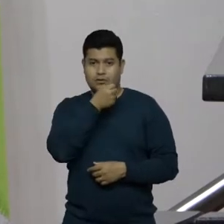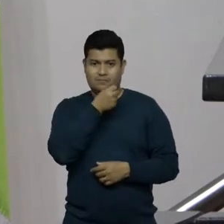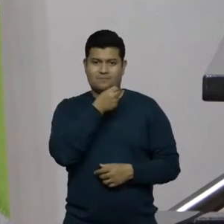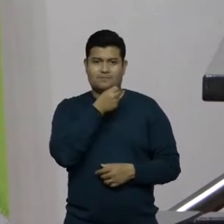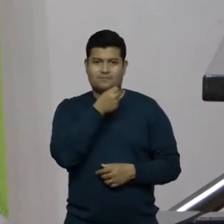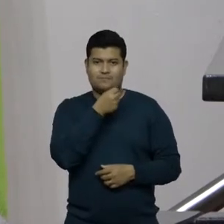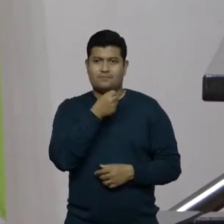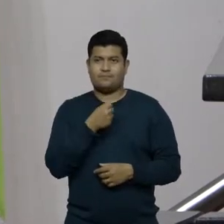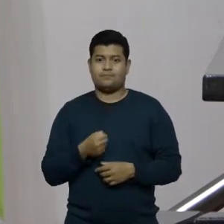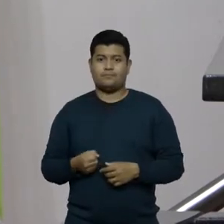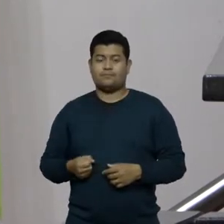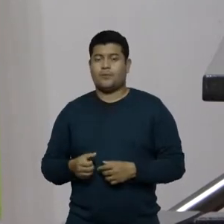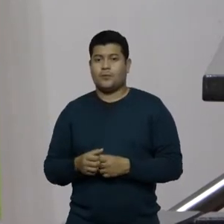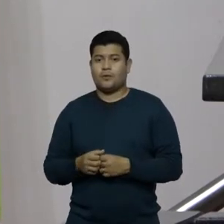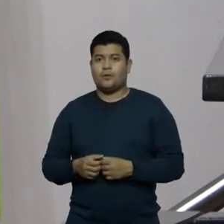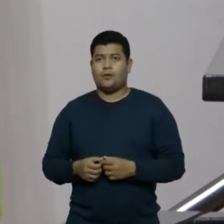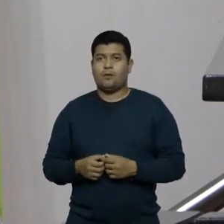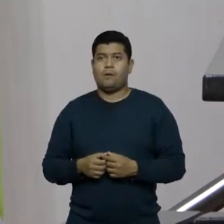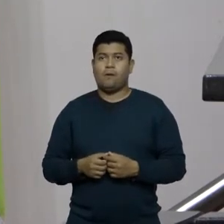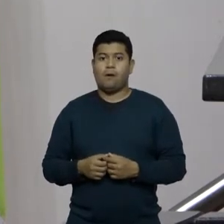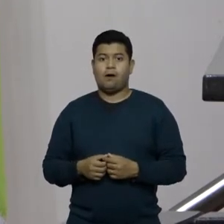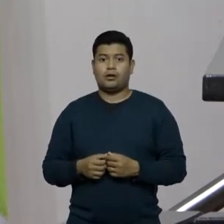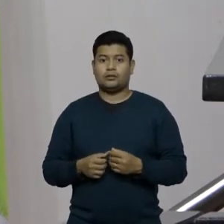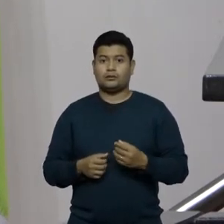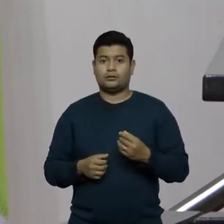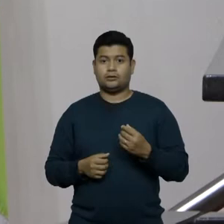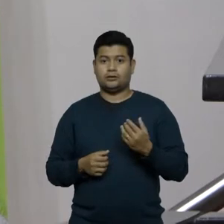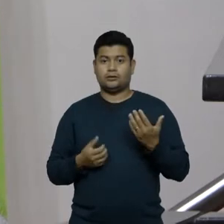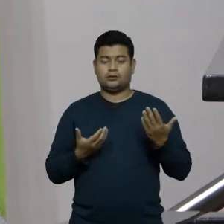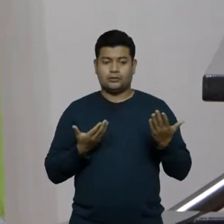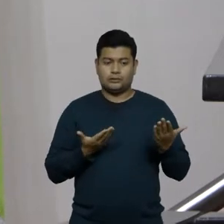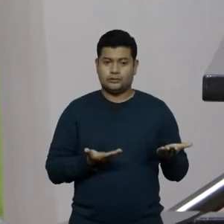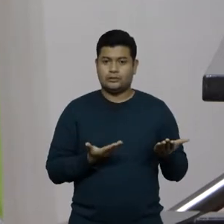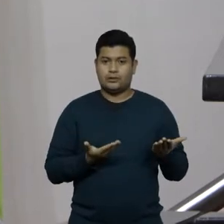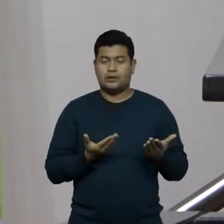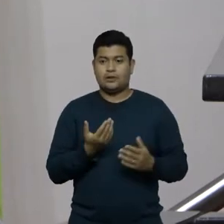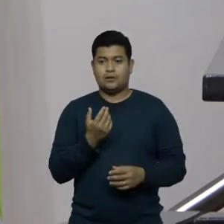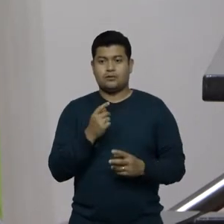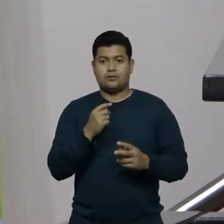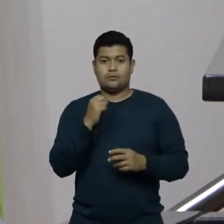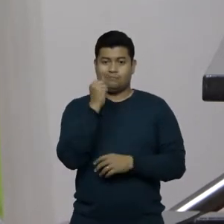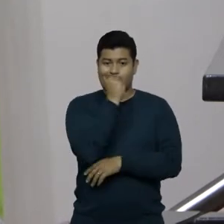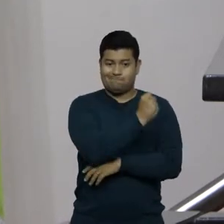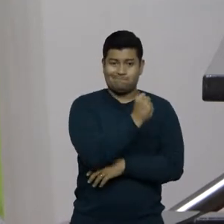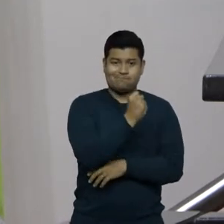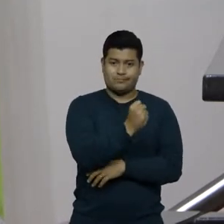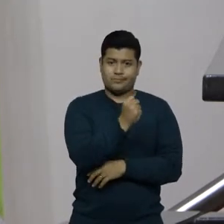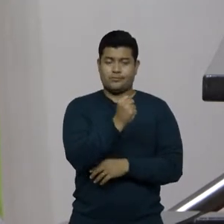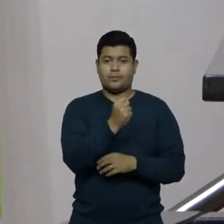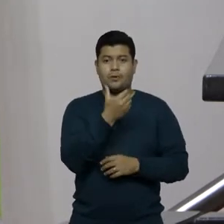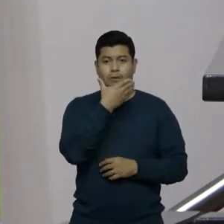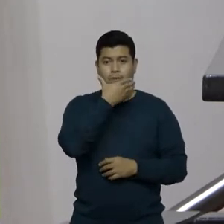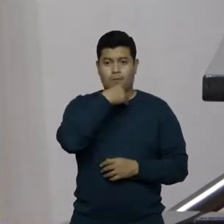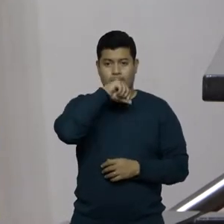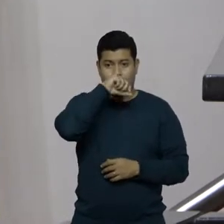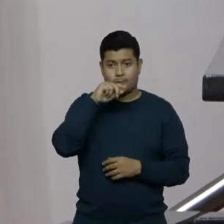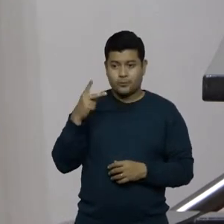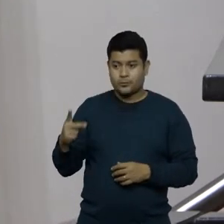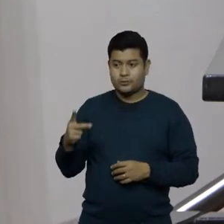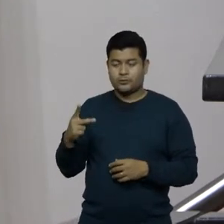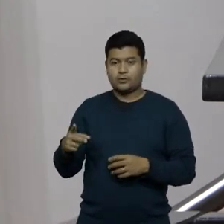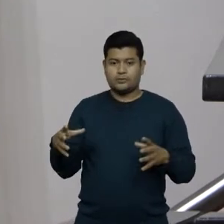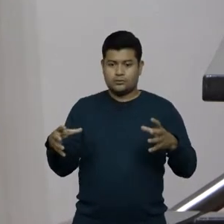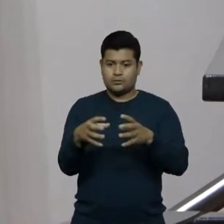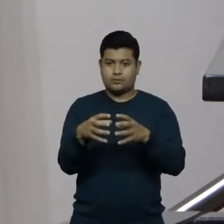ao assassinato do pai dela pelas tropas do exército